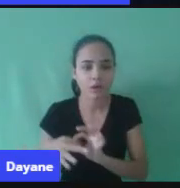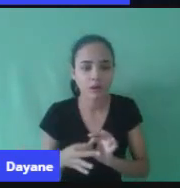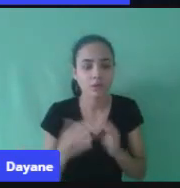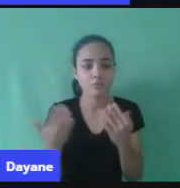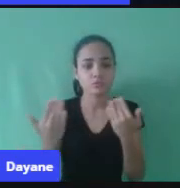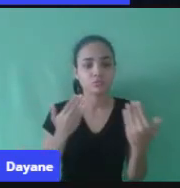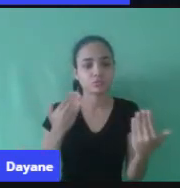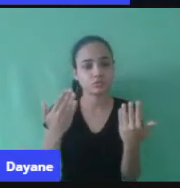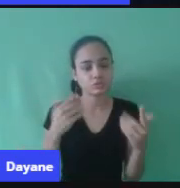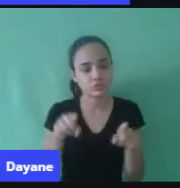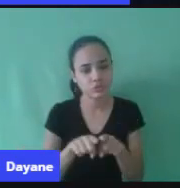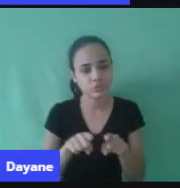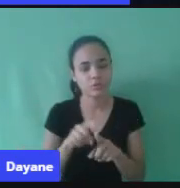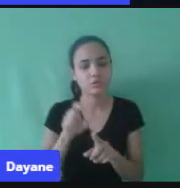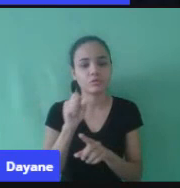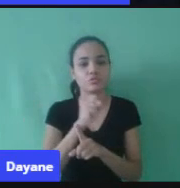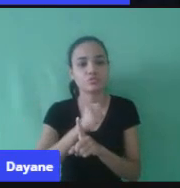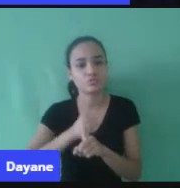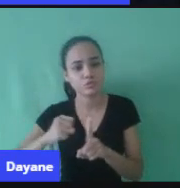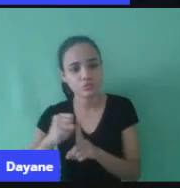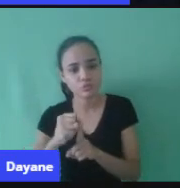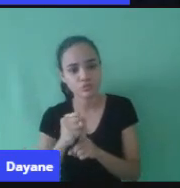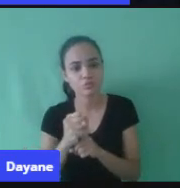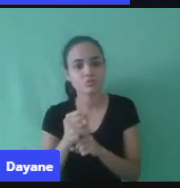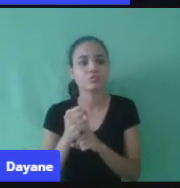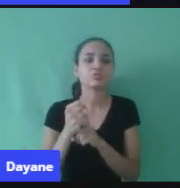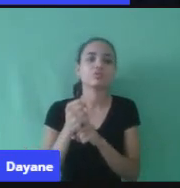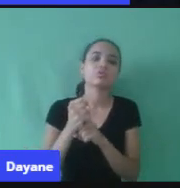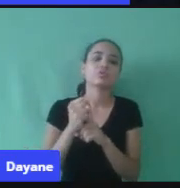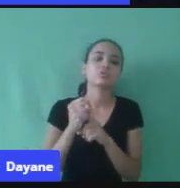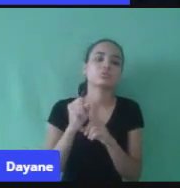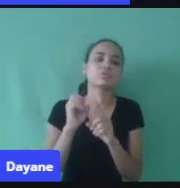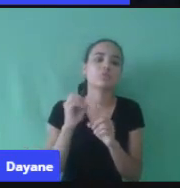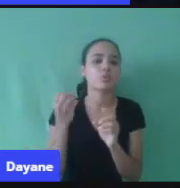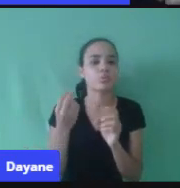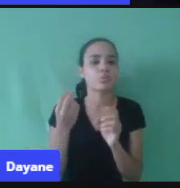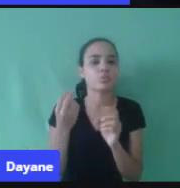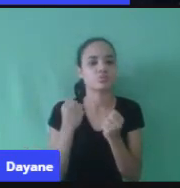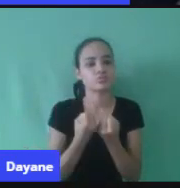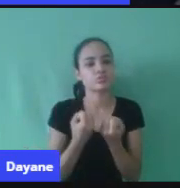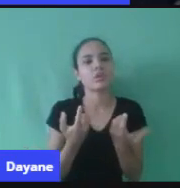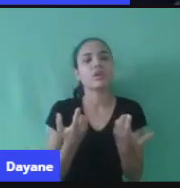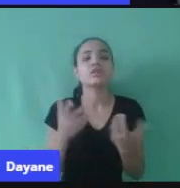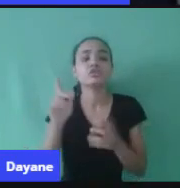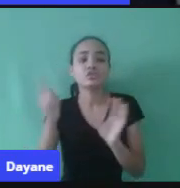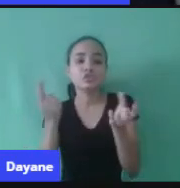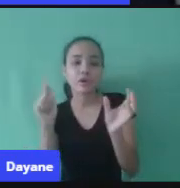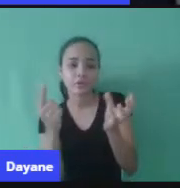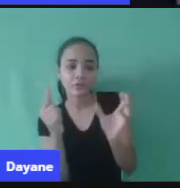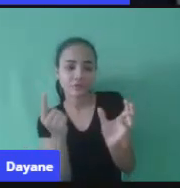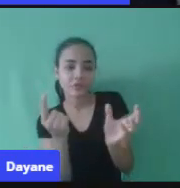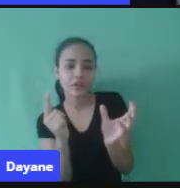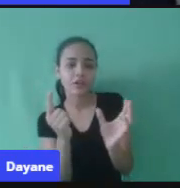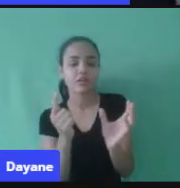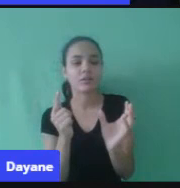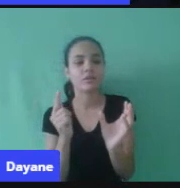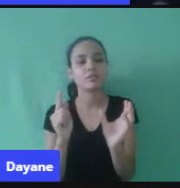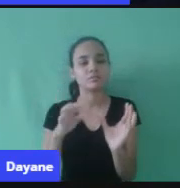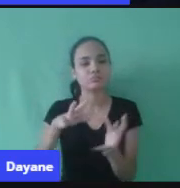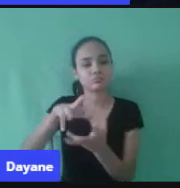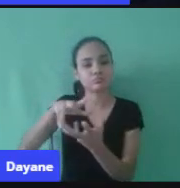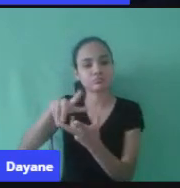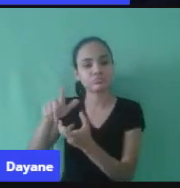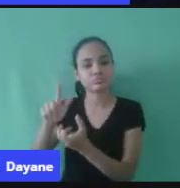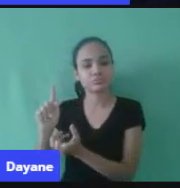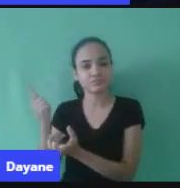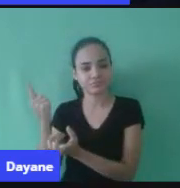sociologia, a geografia, e assim por diante, nos proporcionando uma compreensão do